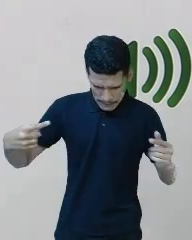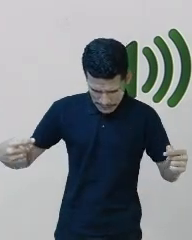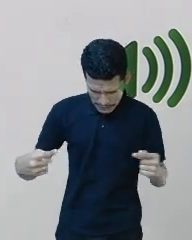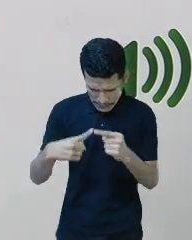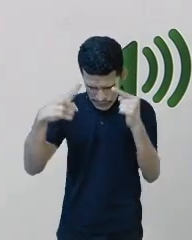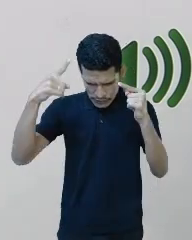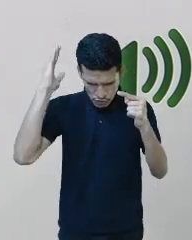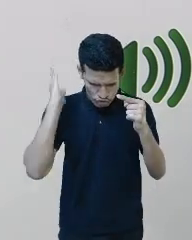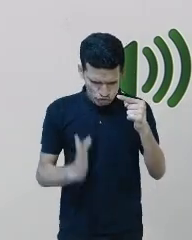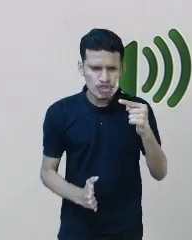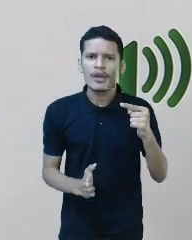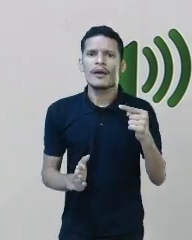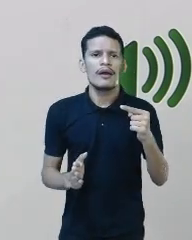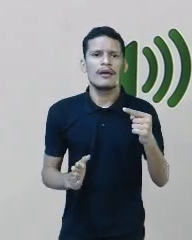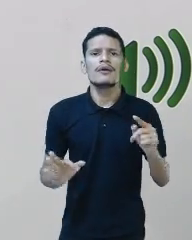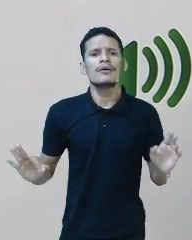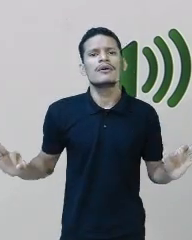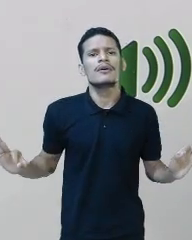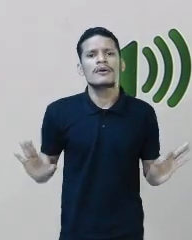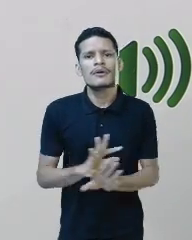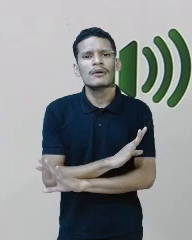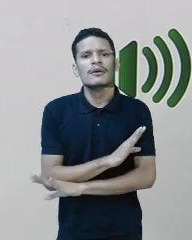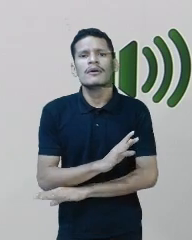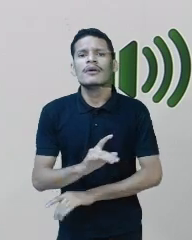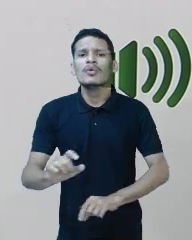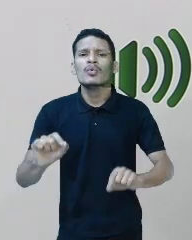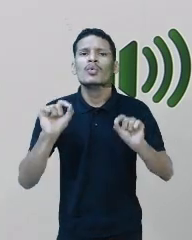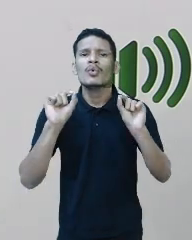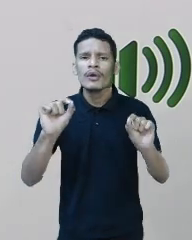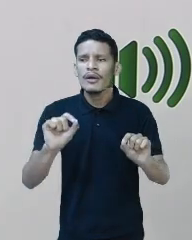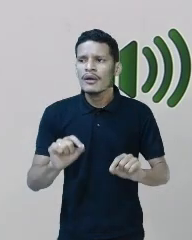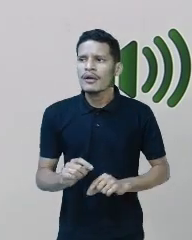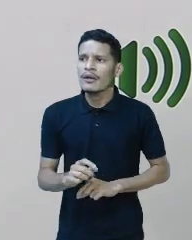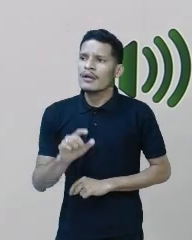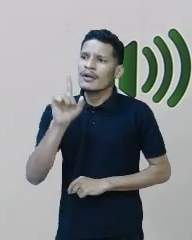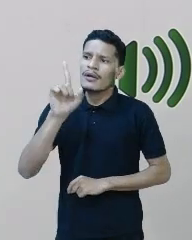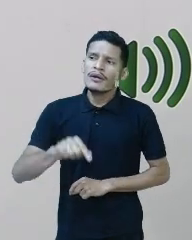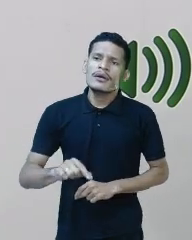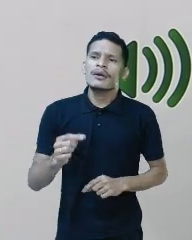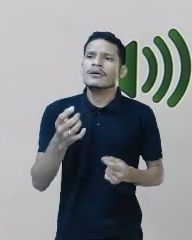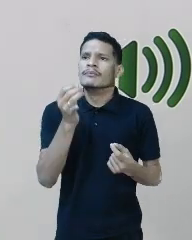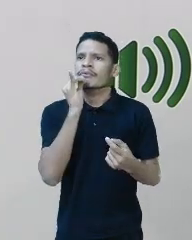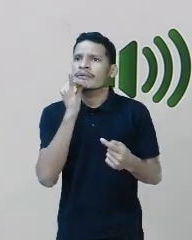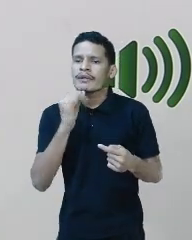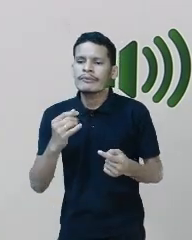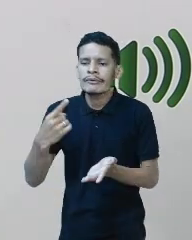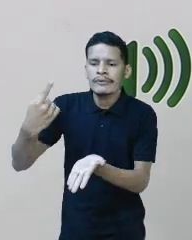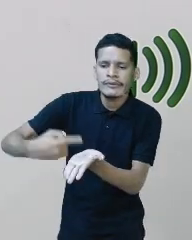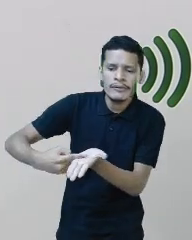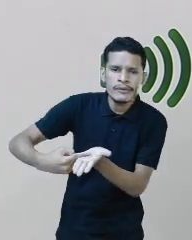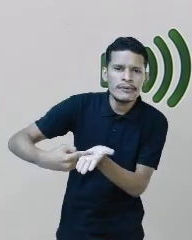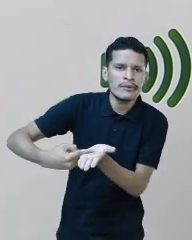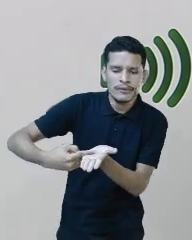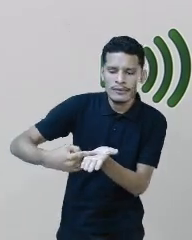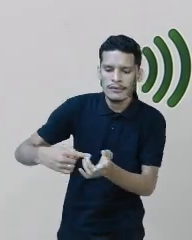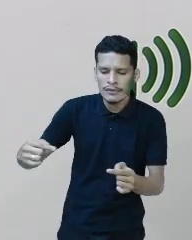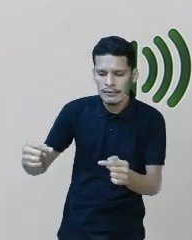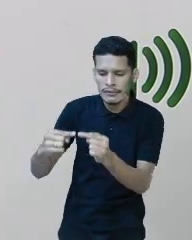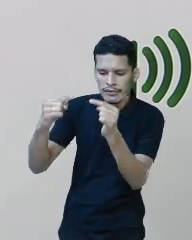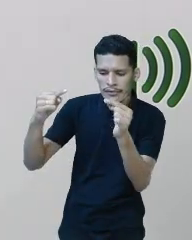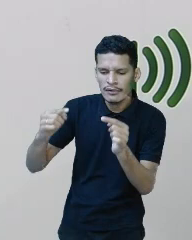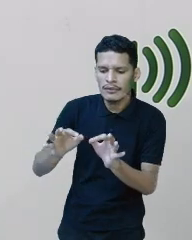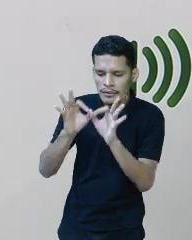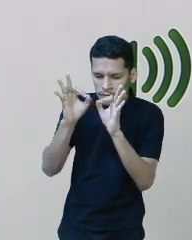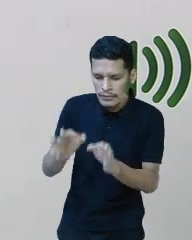concordância, certo? Então, é harmonizar, é estar de acordo. Então, se